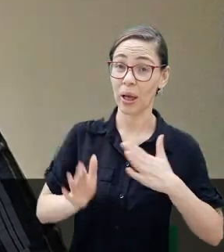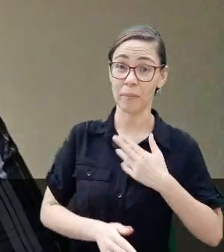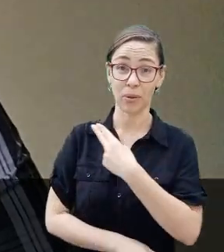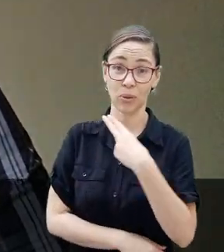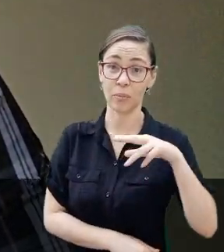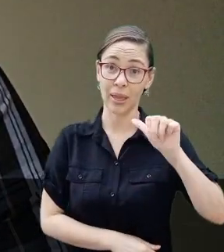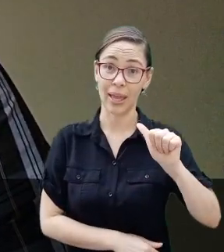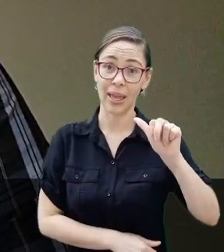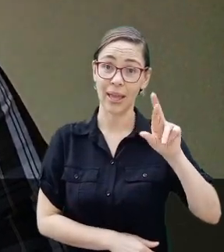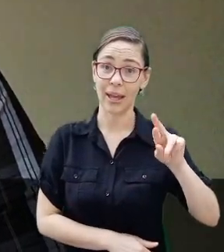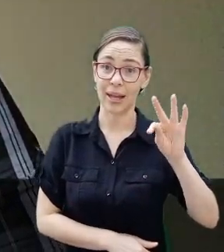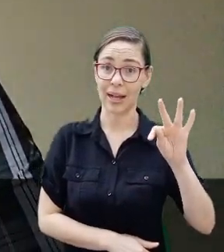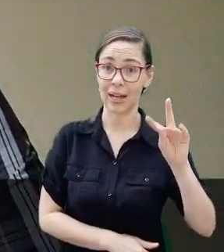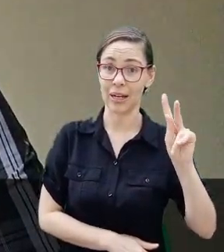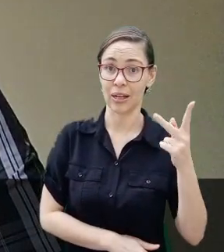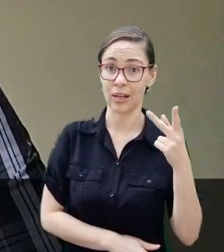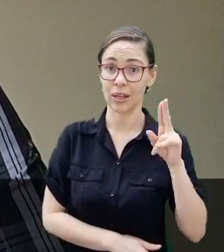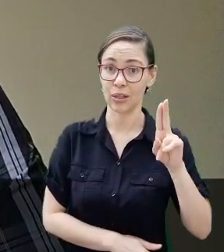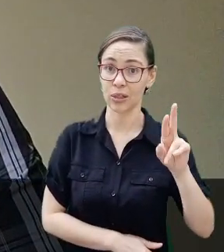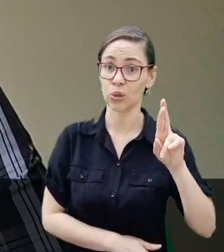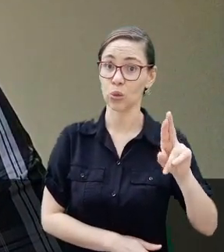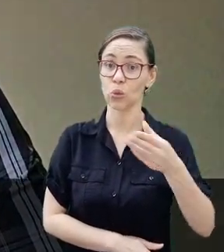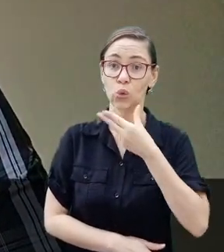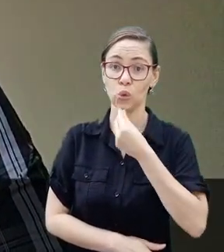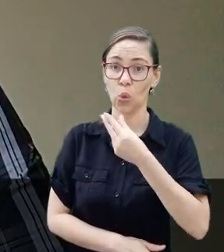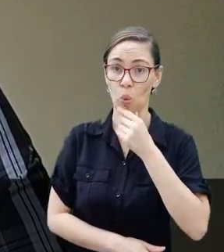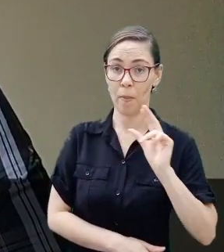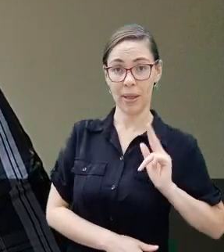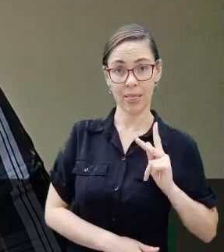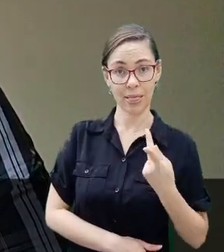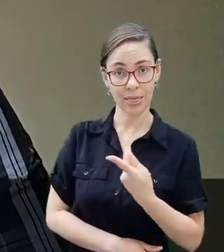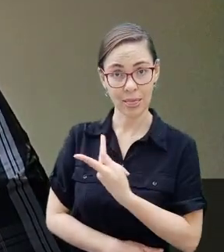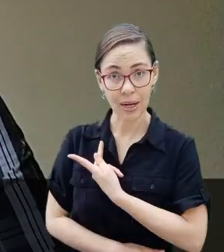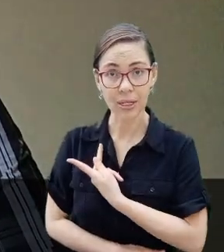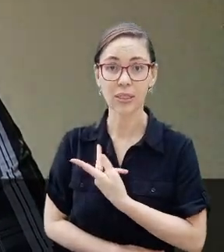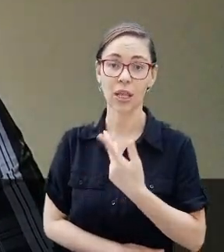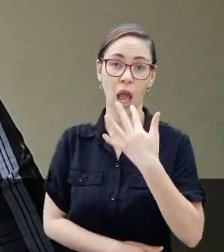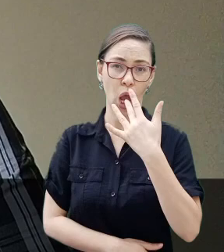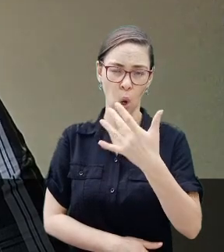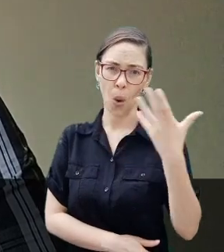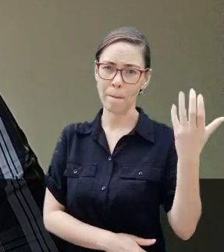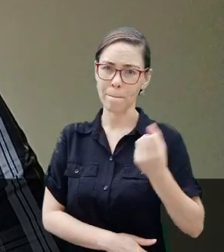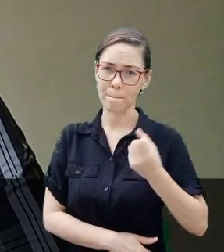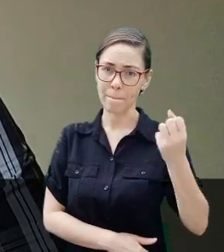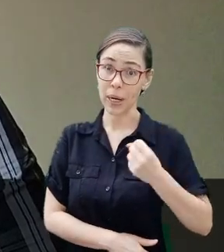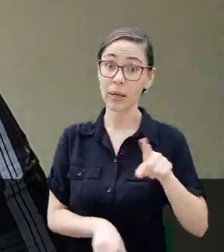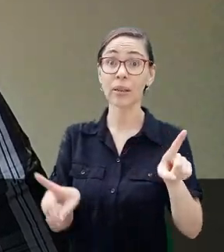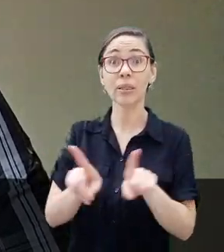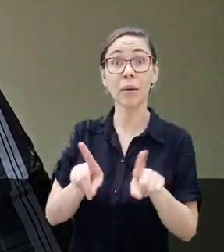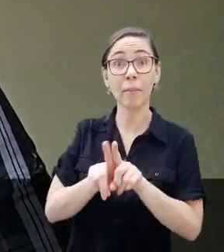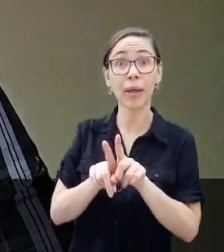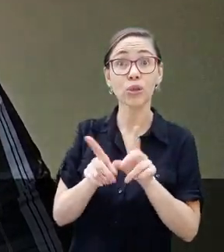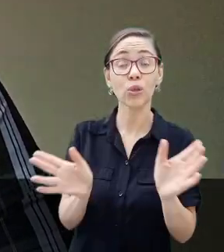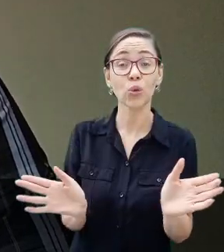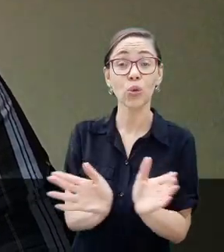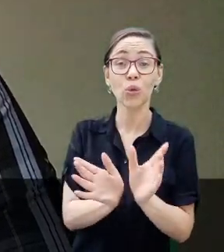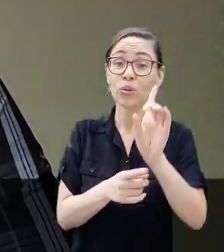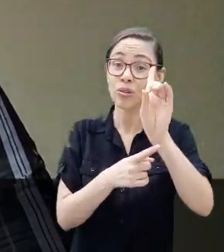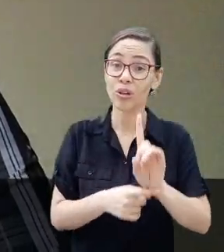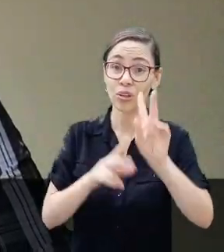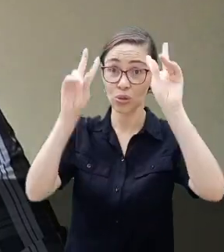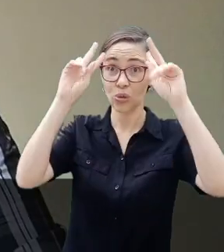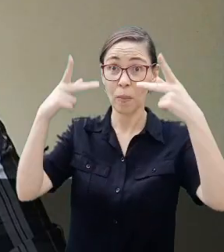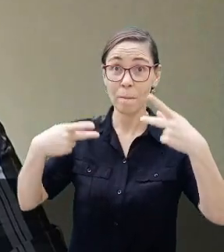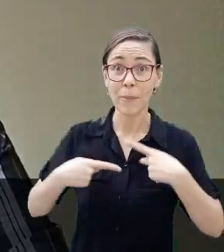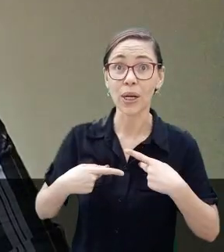Olá, meu nome é Arthur Sampaio, me marco como homem trans, branco, sou integrante da Comissão de Direitos Humanos, do CFP,